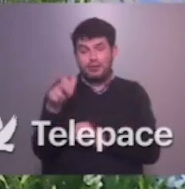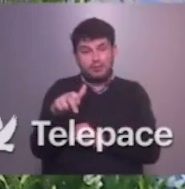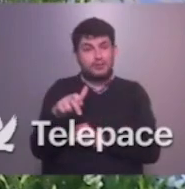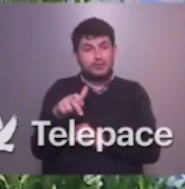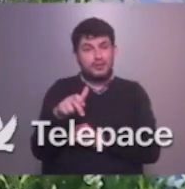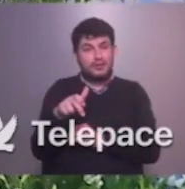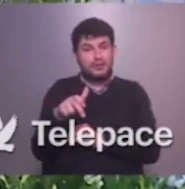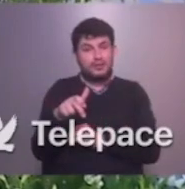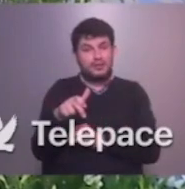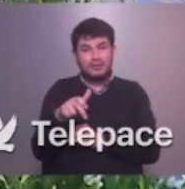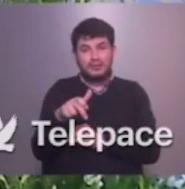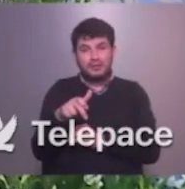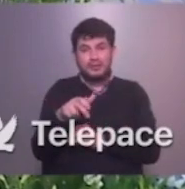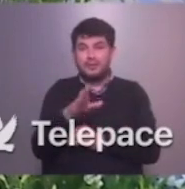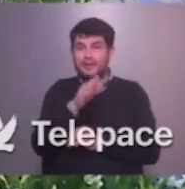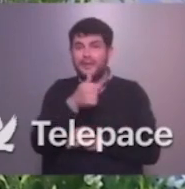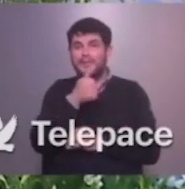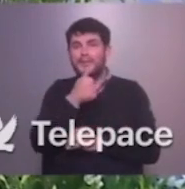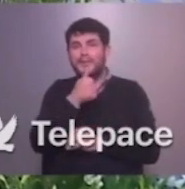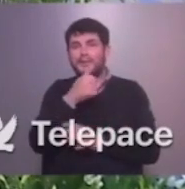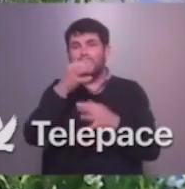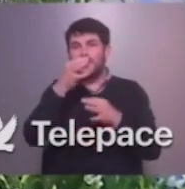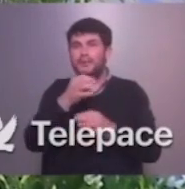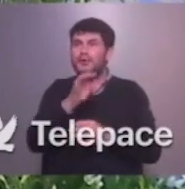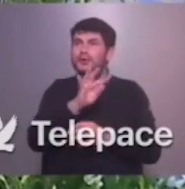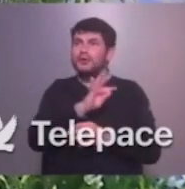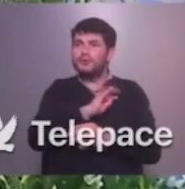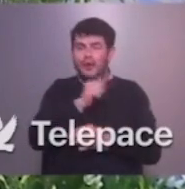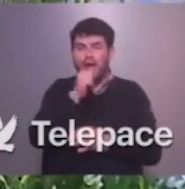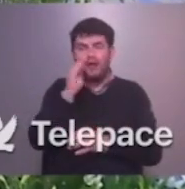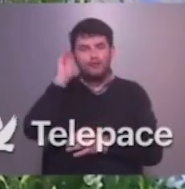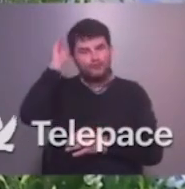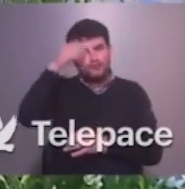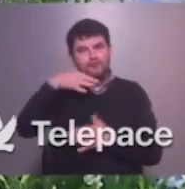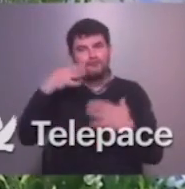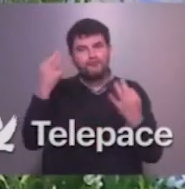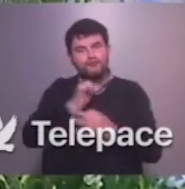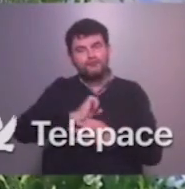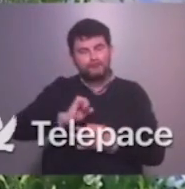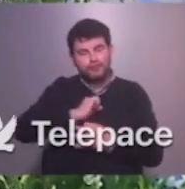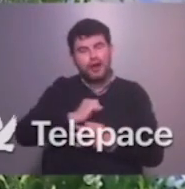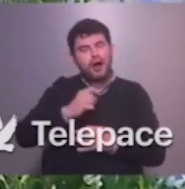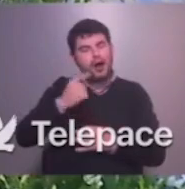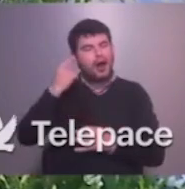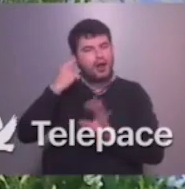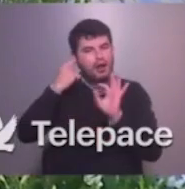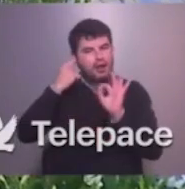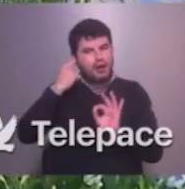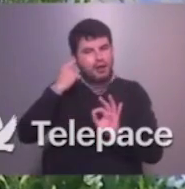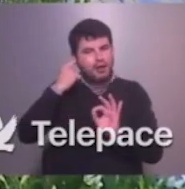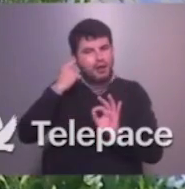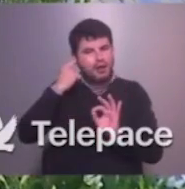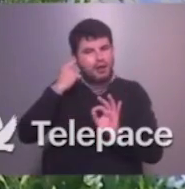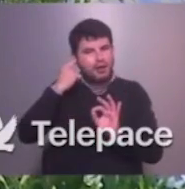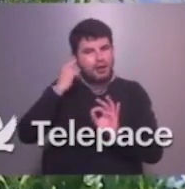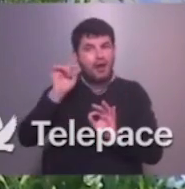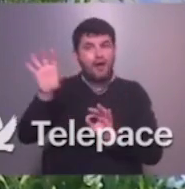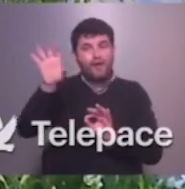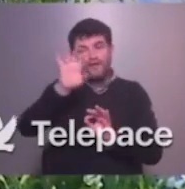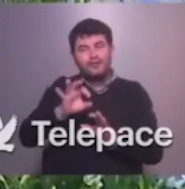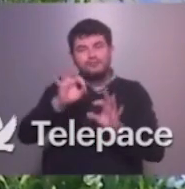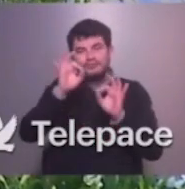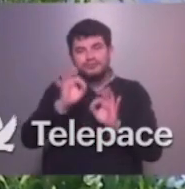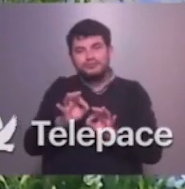acontece por determinação do nosso batismo, e que tem essa